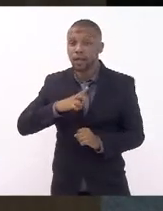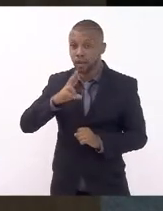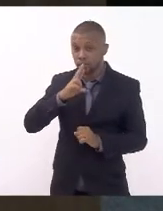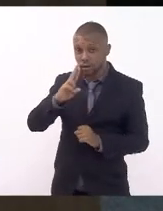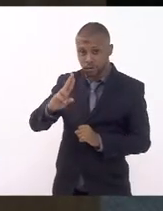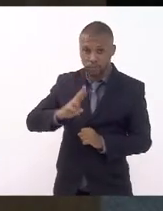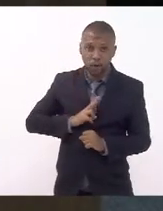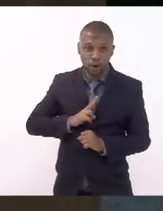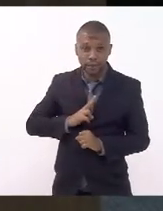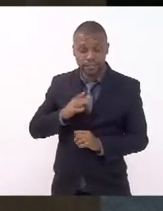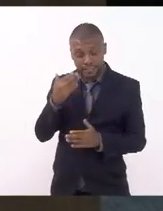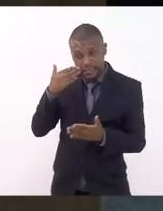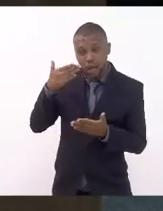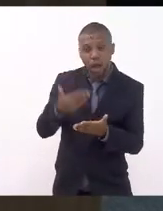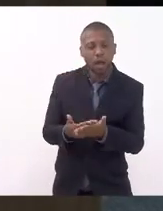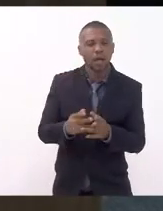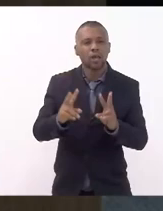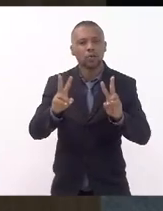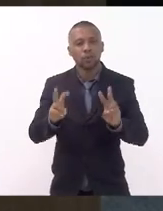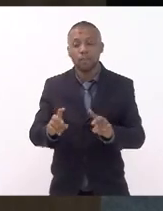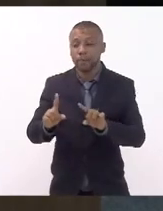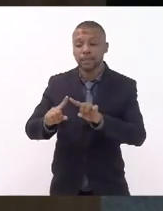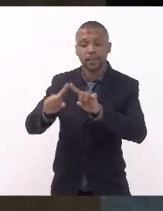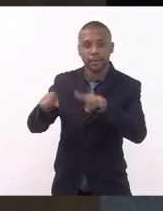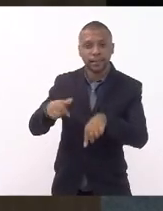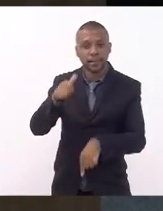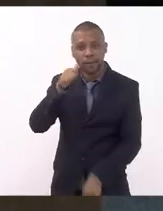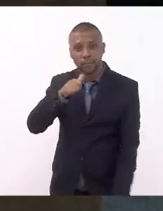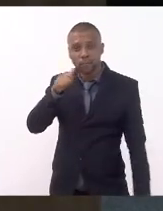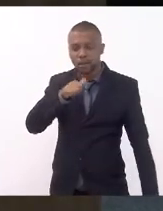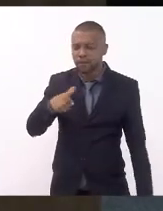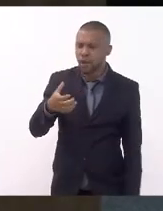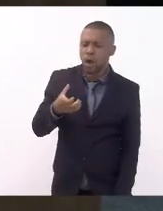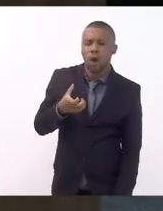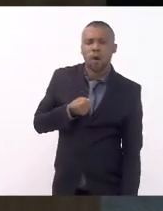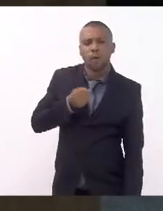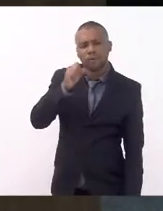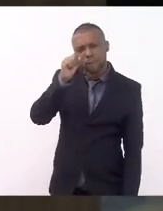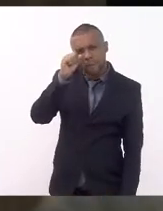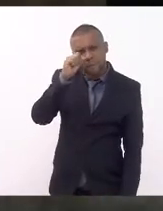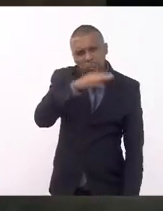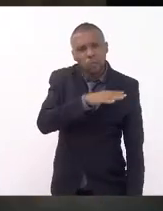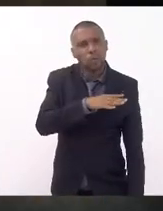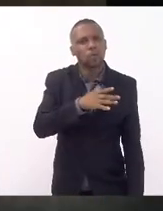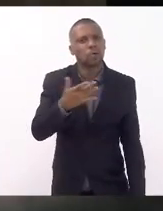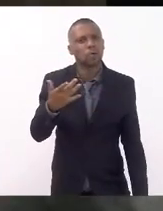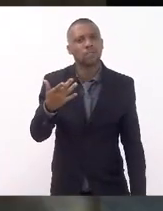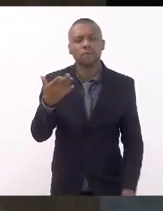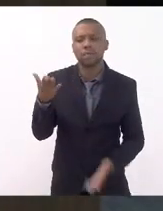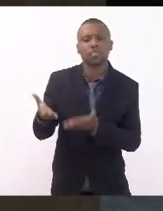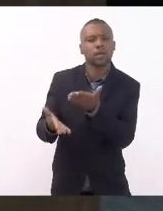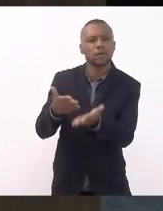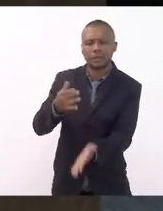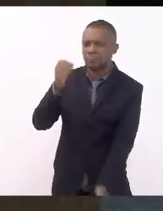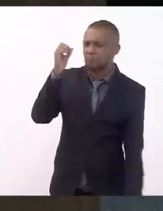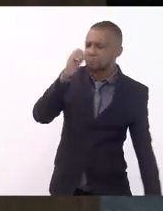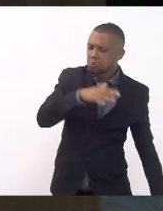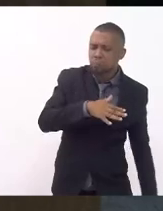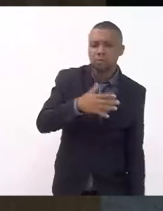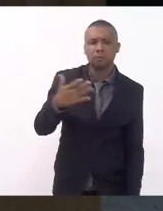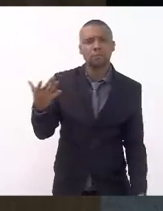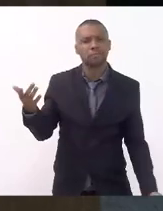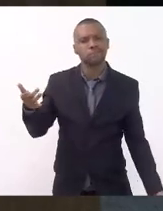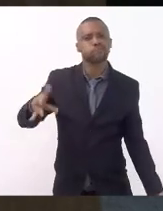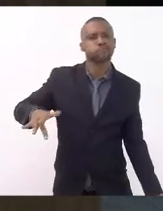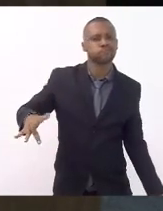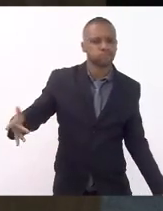resposta em relação a essa mulher que foi covardemente tratada, né, de forma